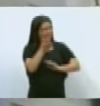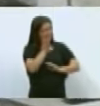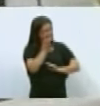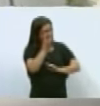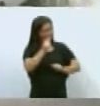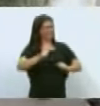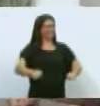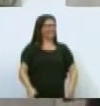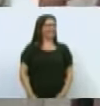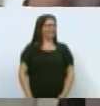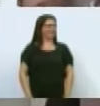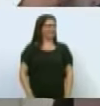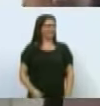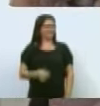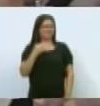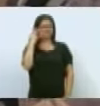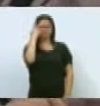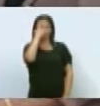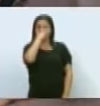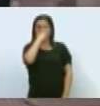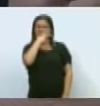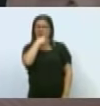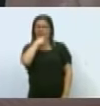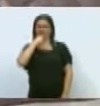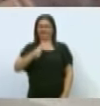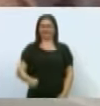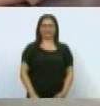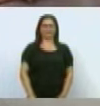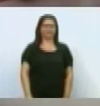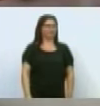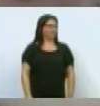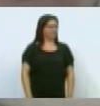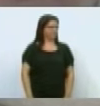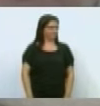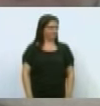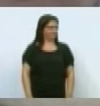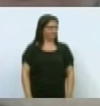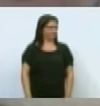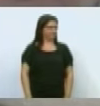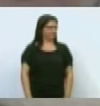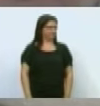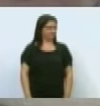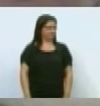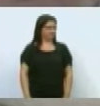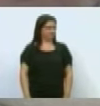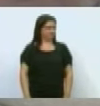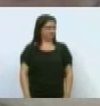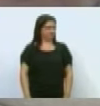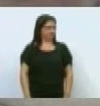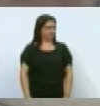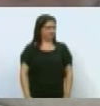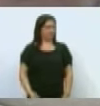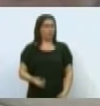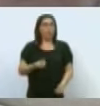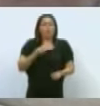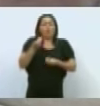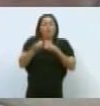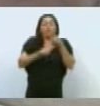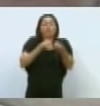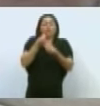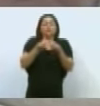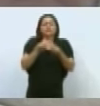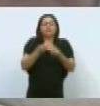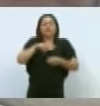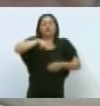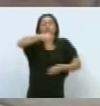bonito. Bonito. Bonito? Ficou bonito. Bonito. E como é que seria a minha... Como é que é a minha... Como se fosse um apelido, né? Que